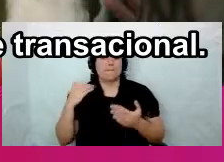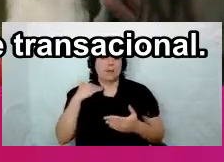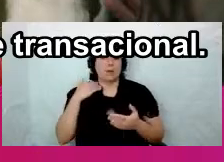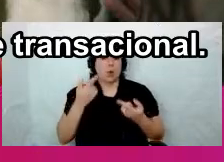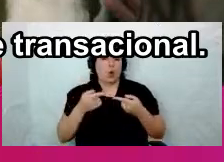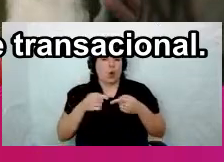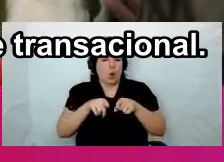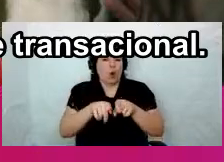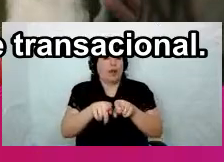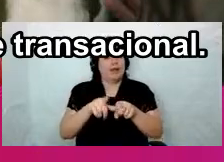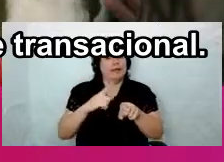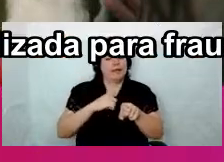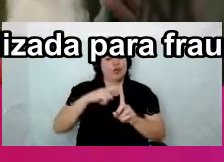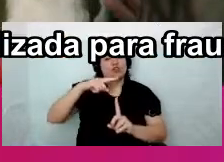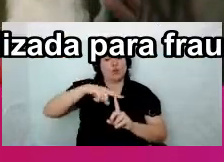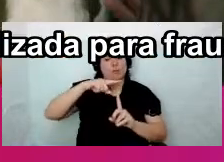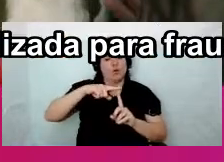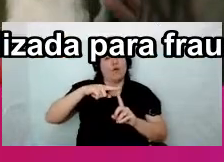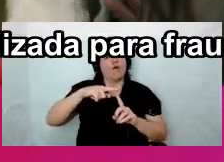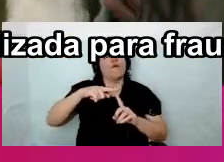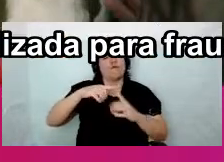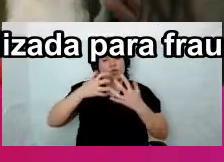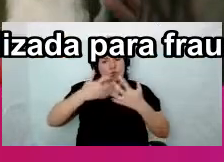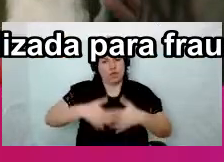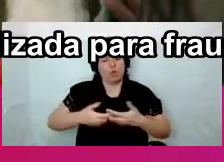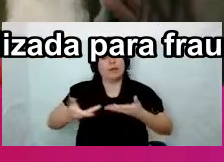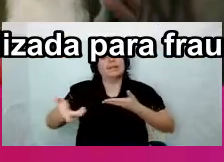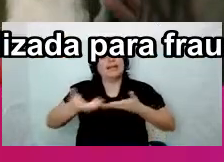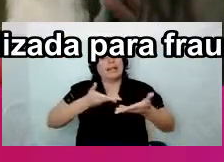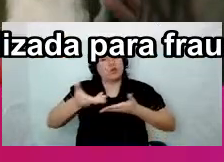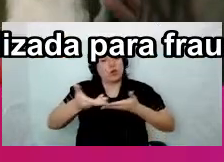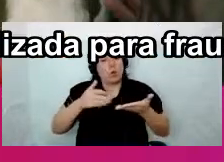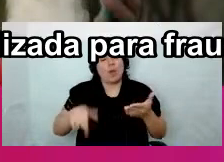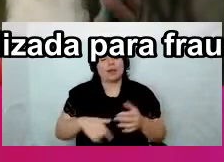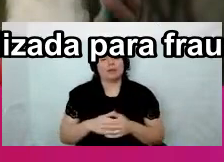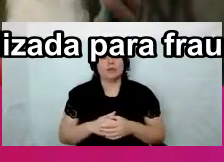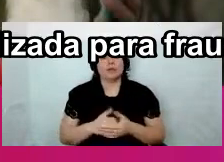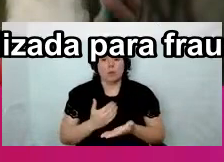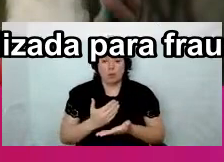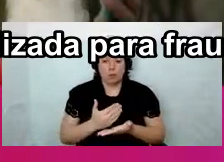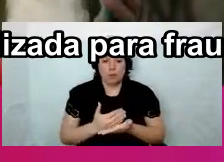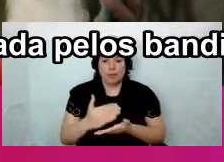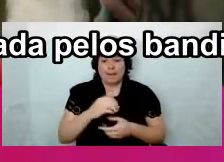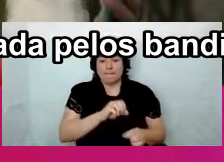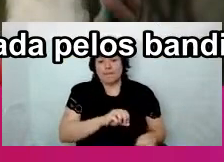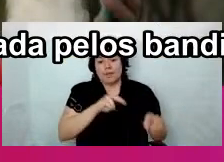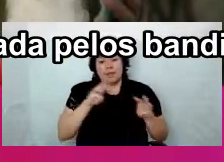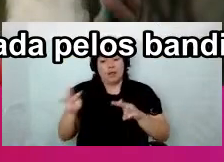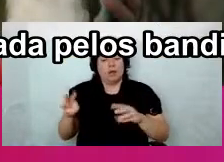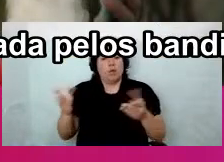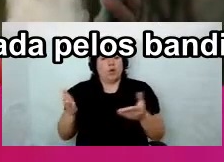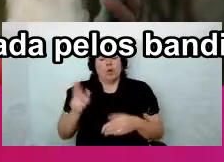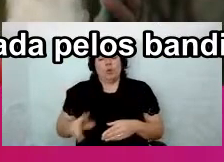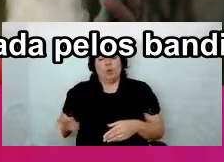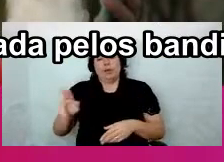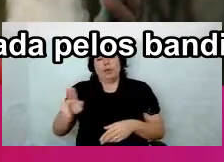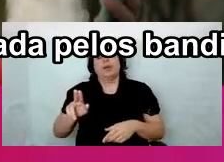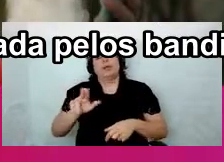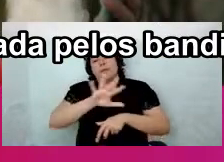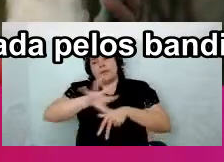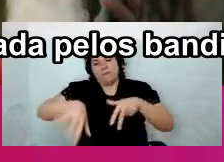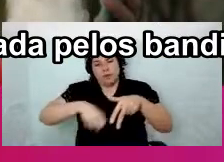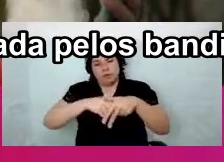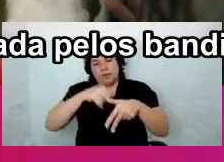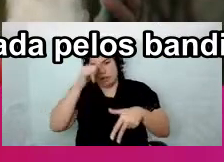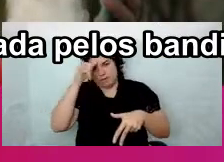um tipo de funcionalidade transacional. Isso veio migrando, então hoje ela é utilizada para fraude, ela também, para prevenção à